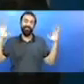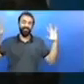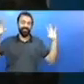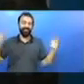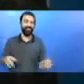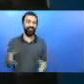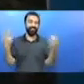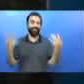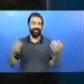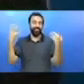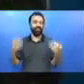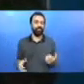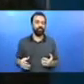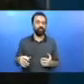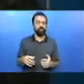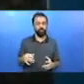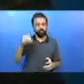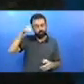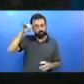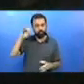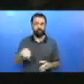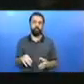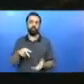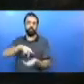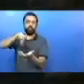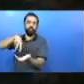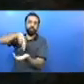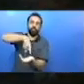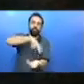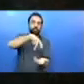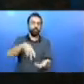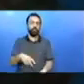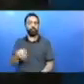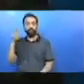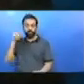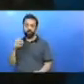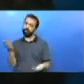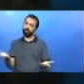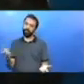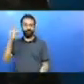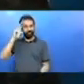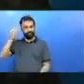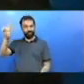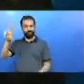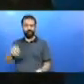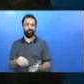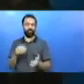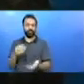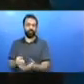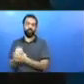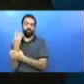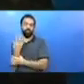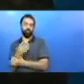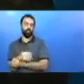vida do boi. E o boi começou a dançar entre eles. Foi assim que surgiu a lenda do boi bumbá. Esta lenda pode ter algumas variações, ela